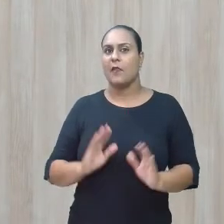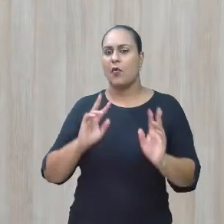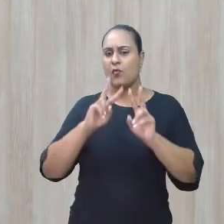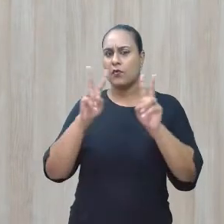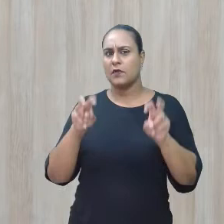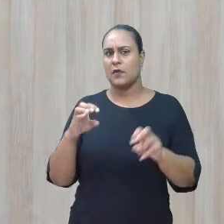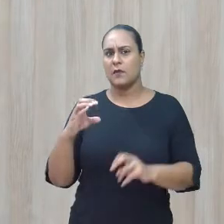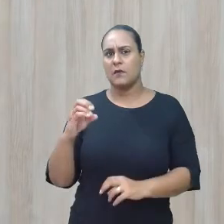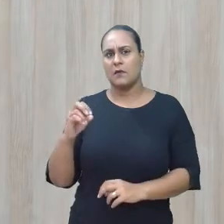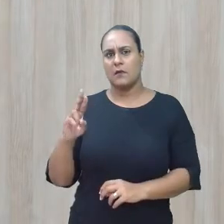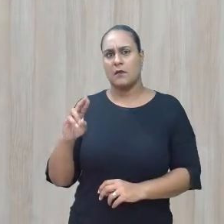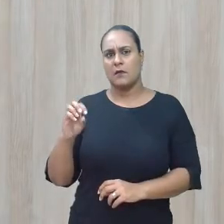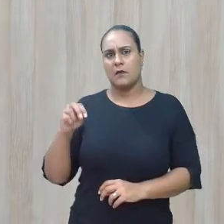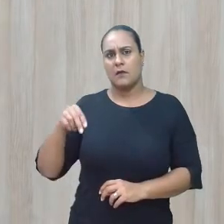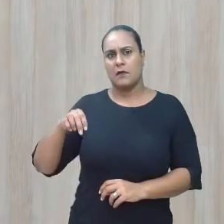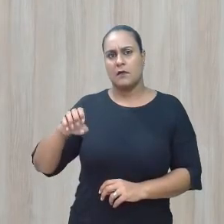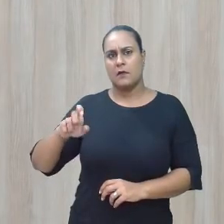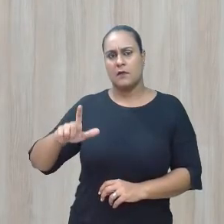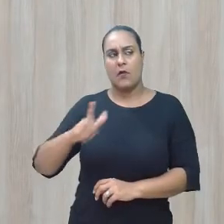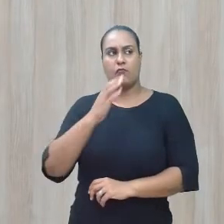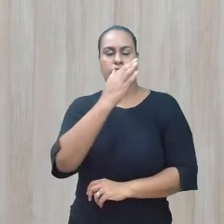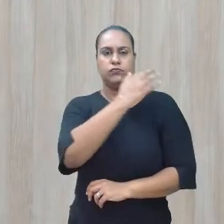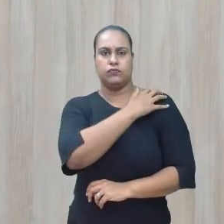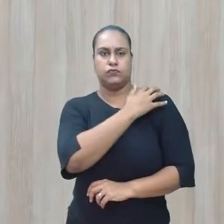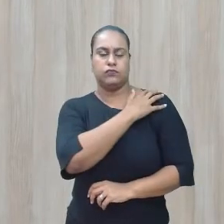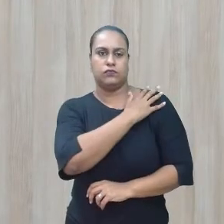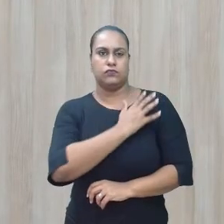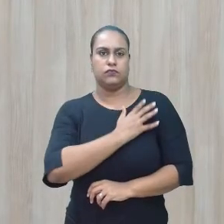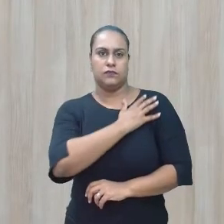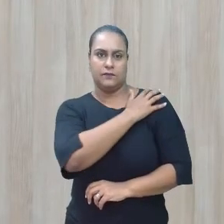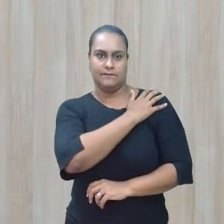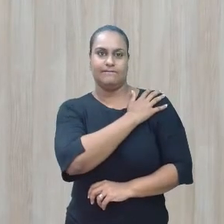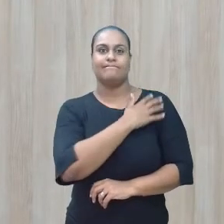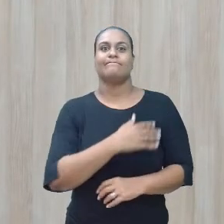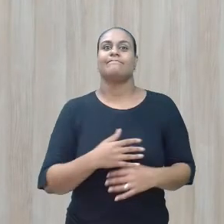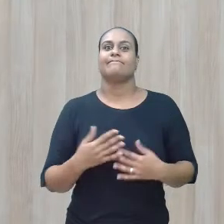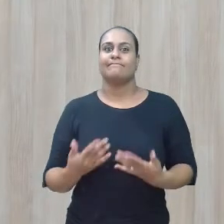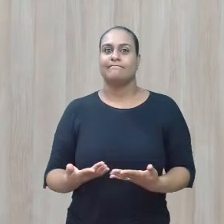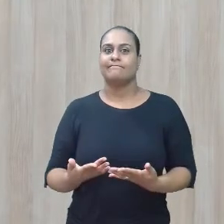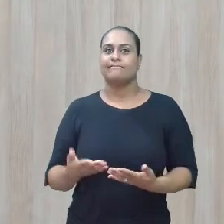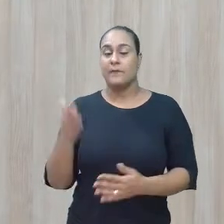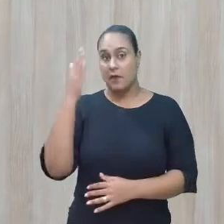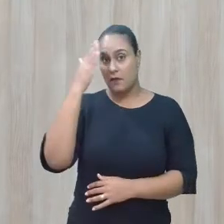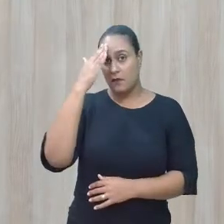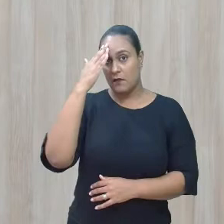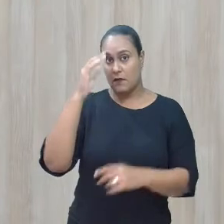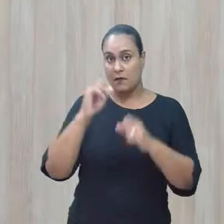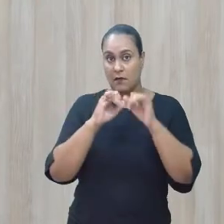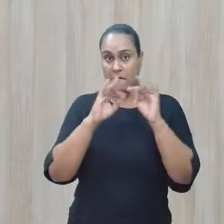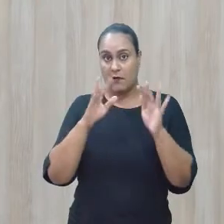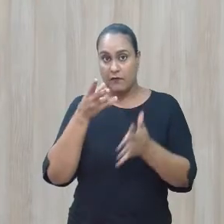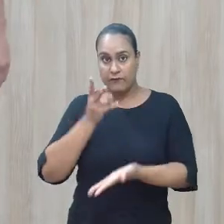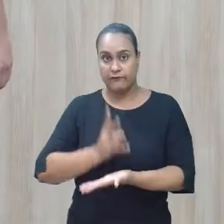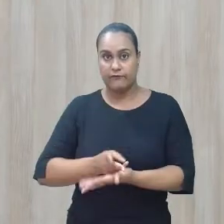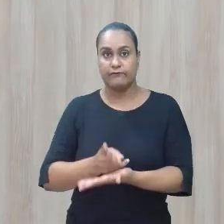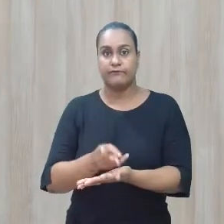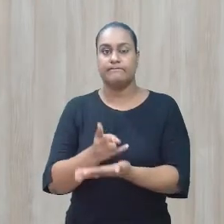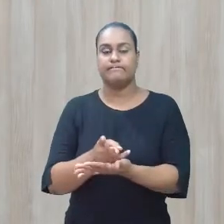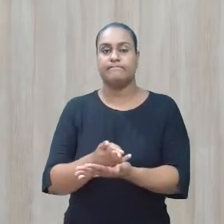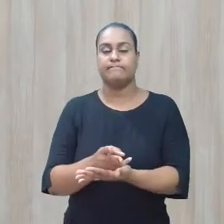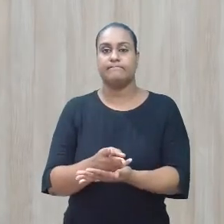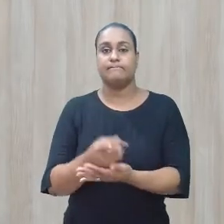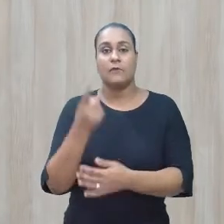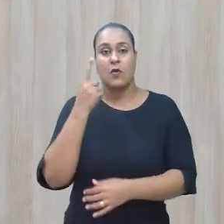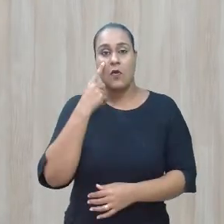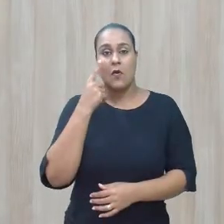vai remontar sempre essa história da criação da Guarda Nacional em 1831. Pegaram aí? Beleza? Vamos avançar? Ótimo. Então é o